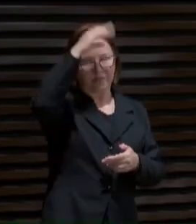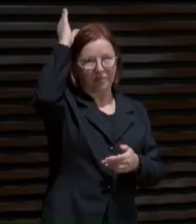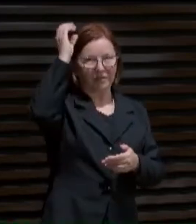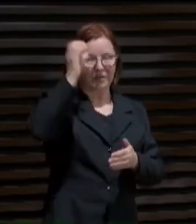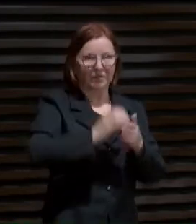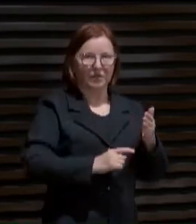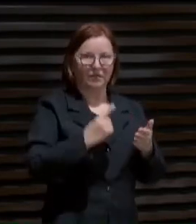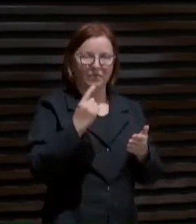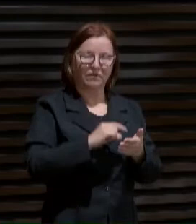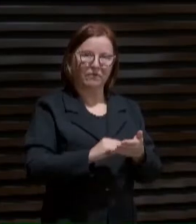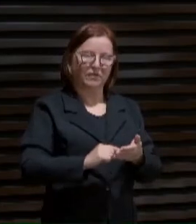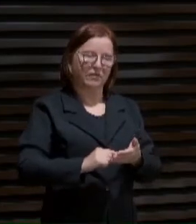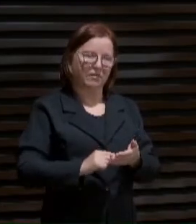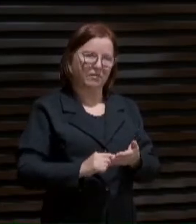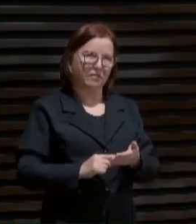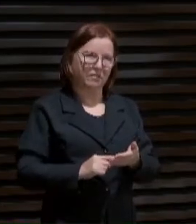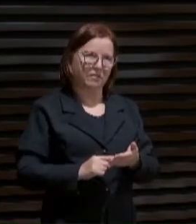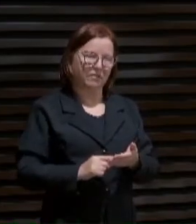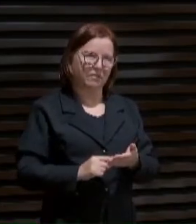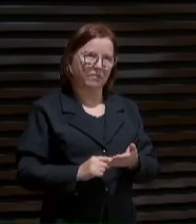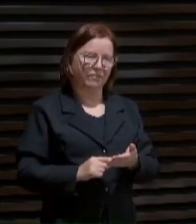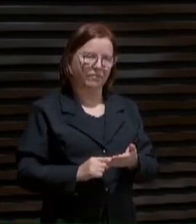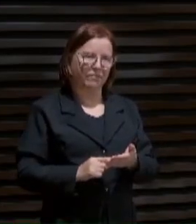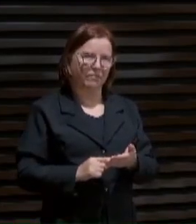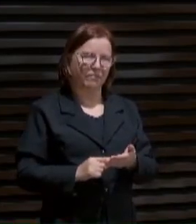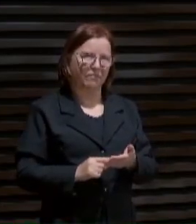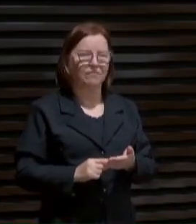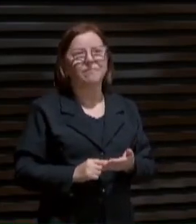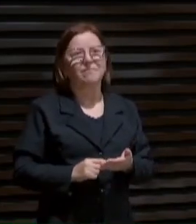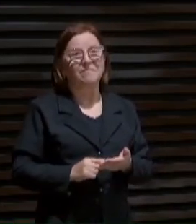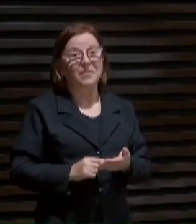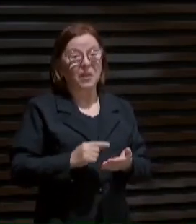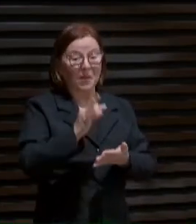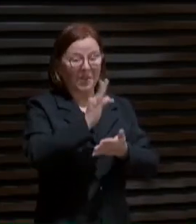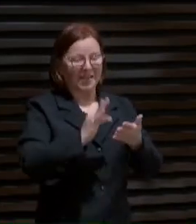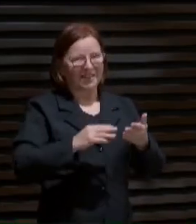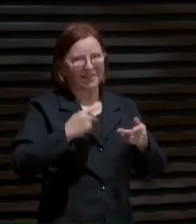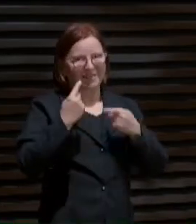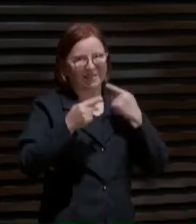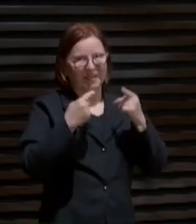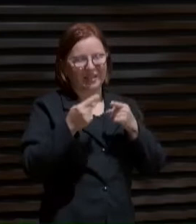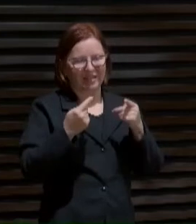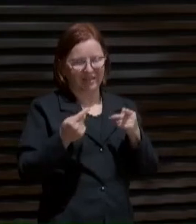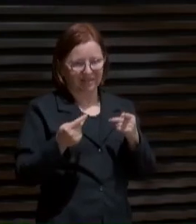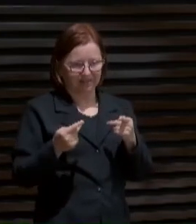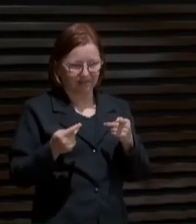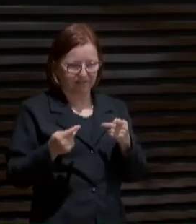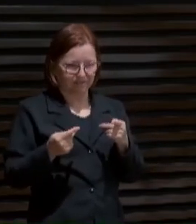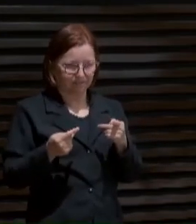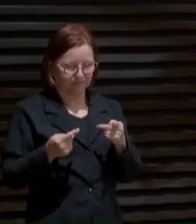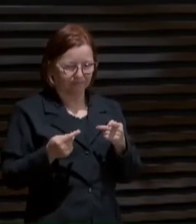23@é colocar a para nós aqui o texto diz que eles porquanto tendo